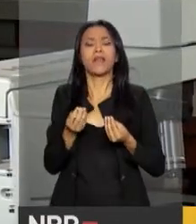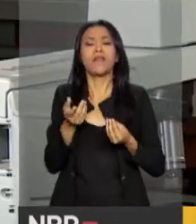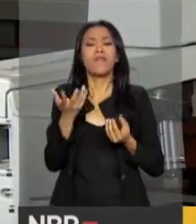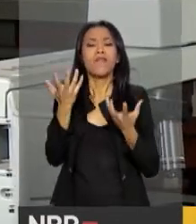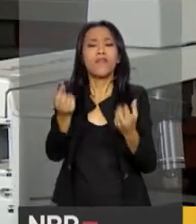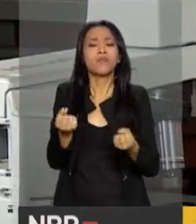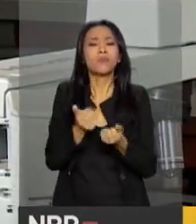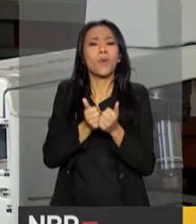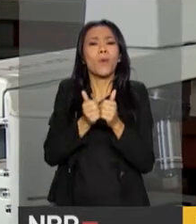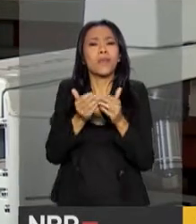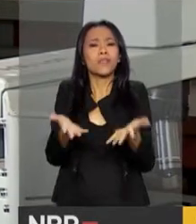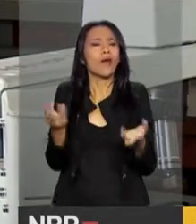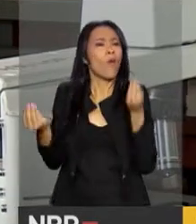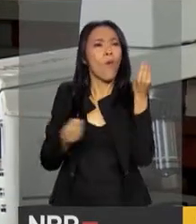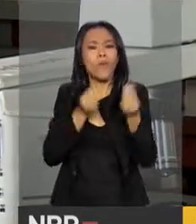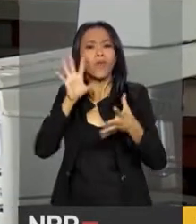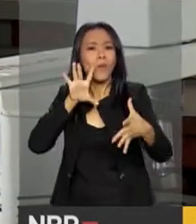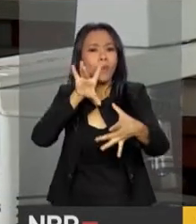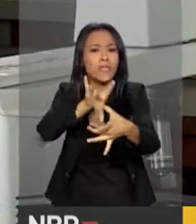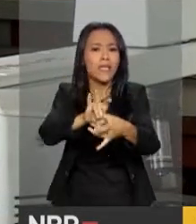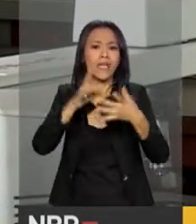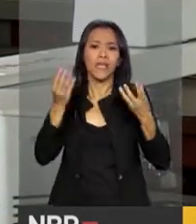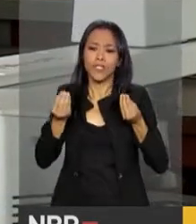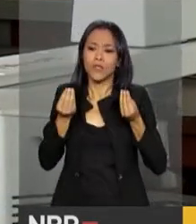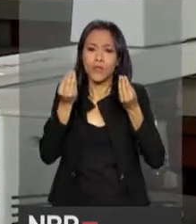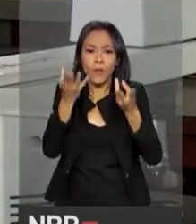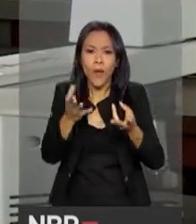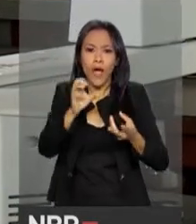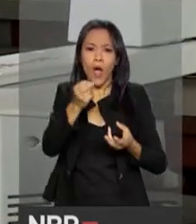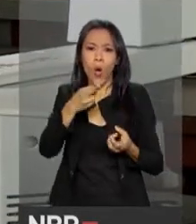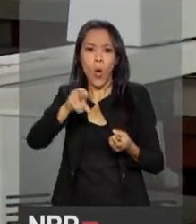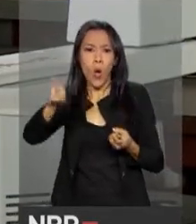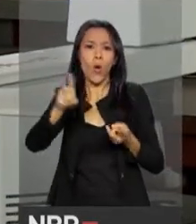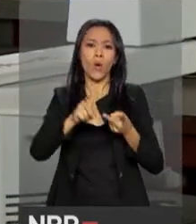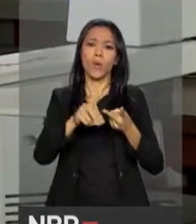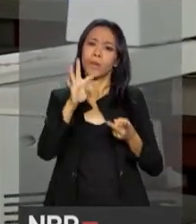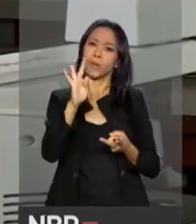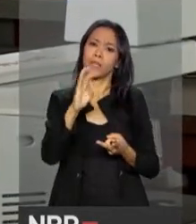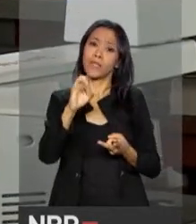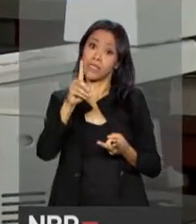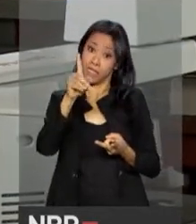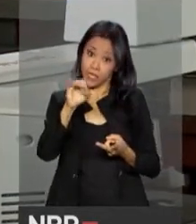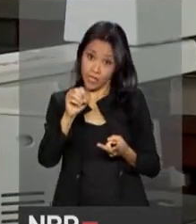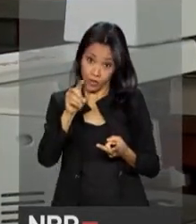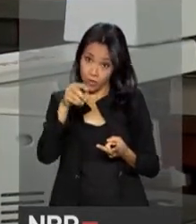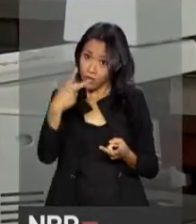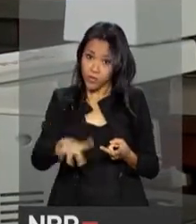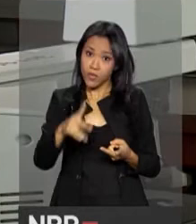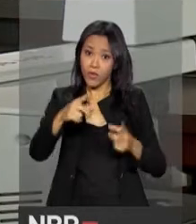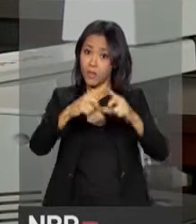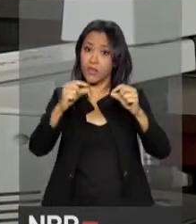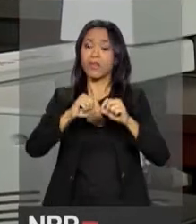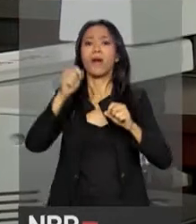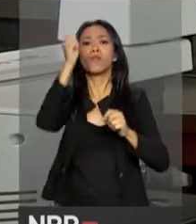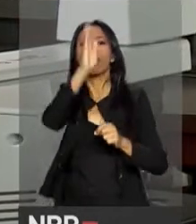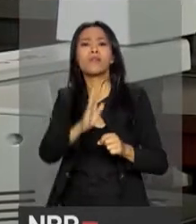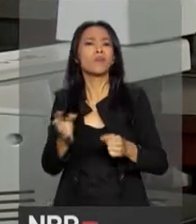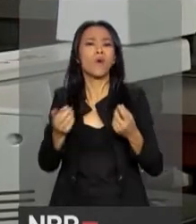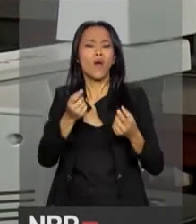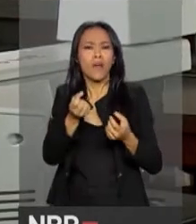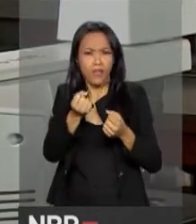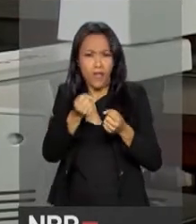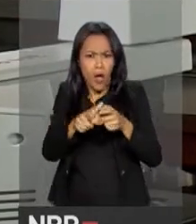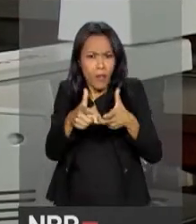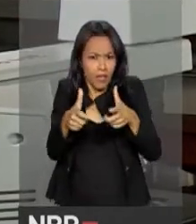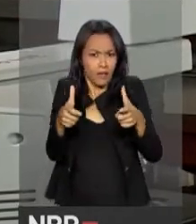um panorama da doação de órgãos e tecidos não só aqui no distrito federal mas no brasil a gente sabe que o número de doadores têm